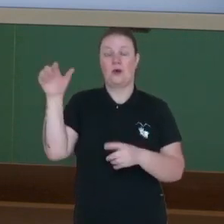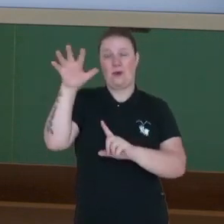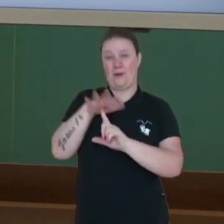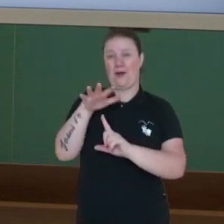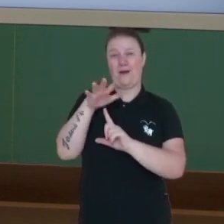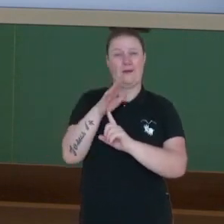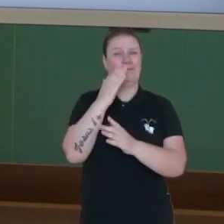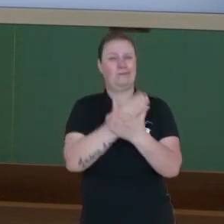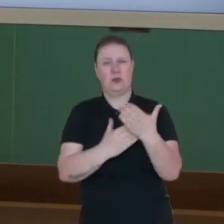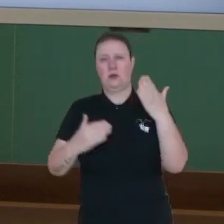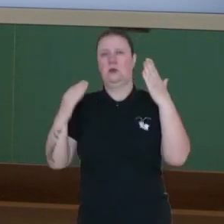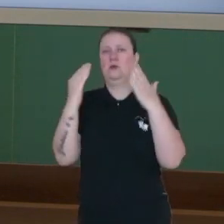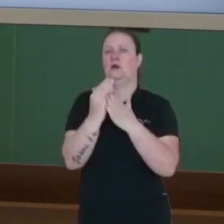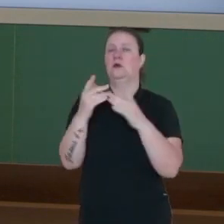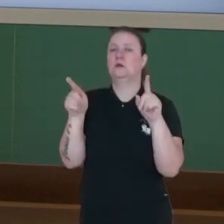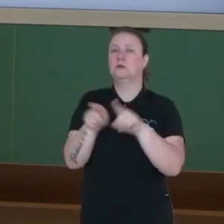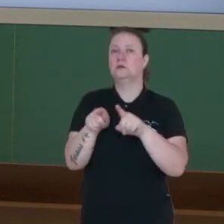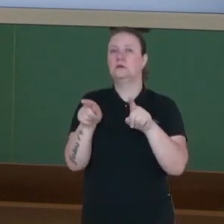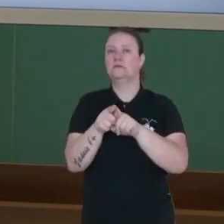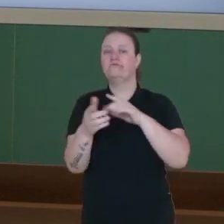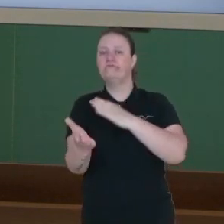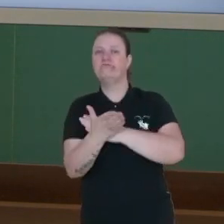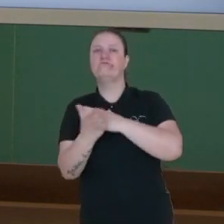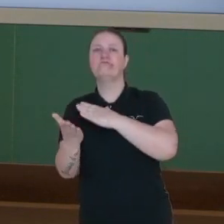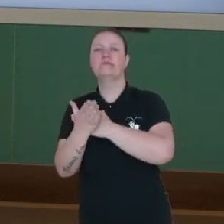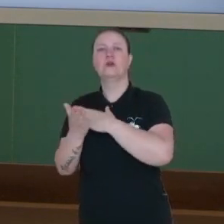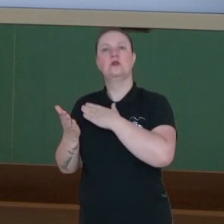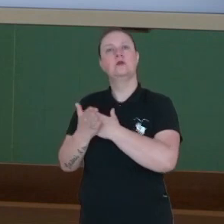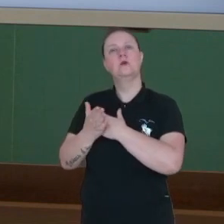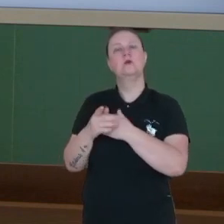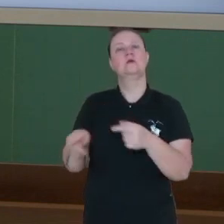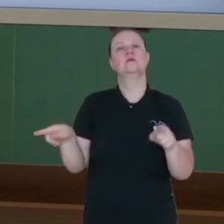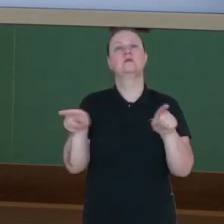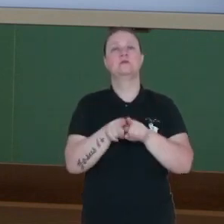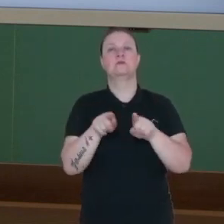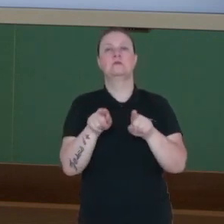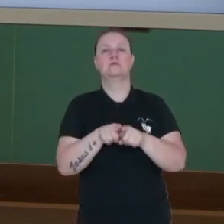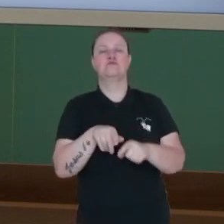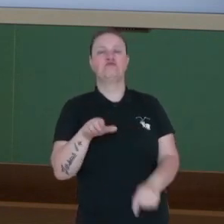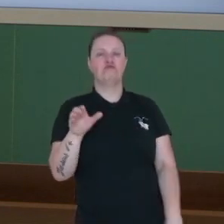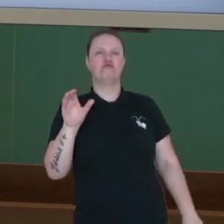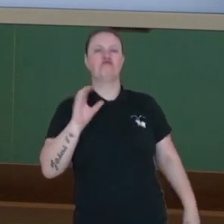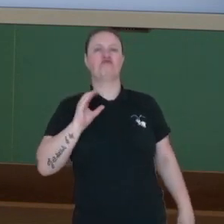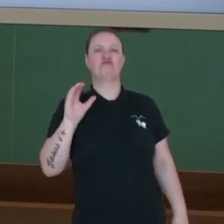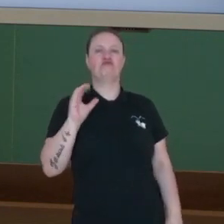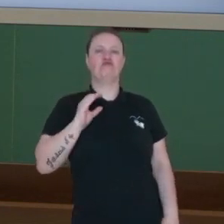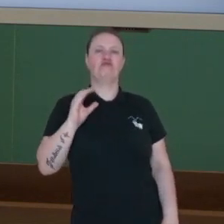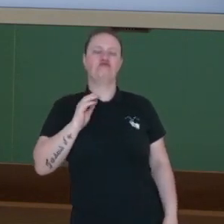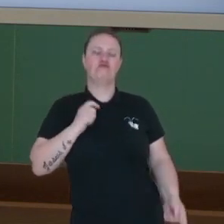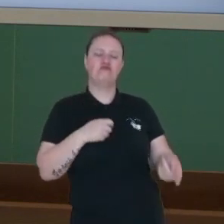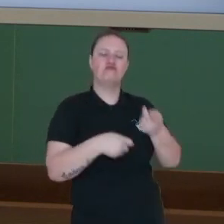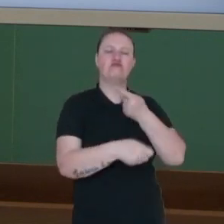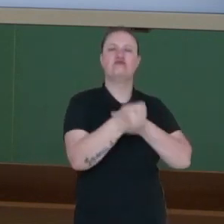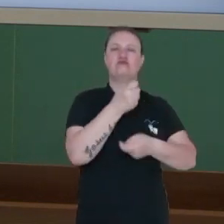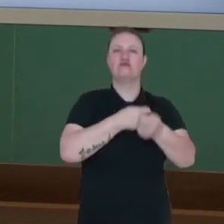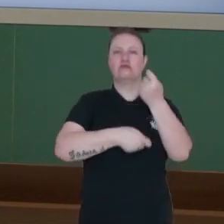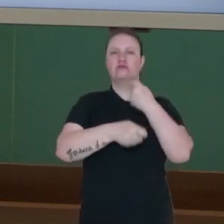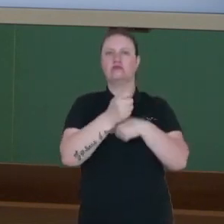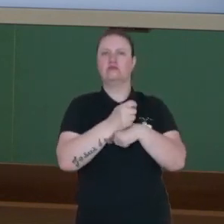isso permitiu a formação de uma elite econômica aqui no Paraná que vai